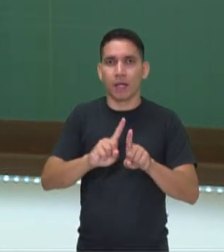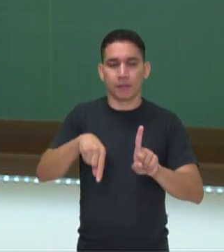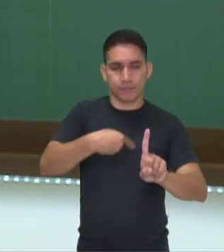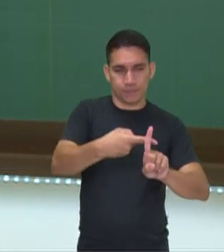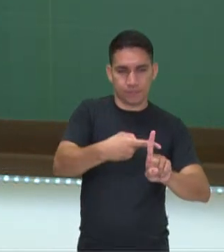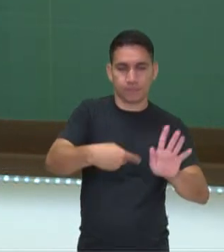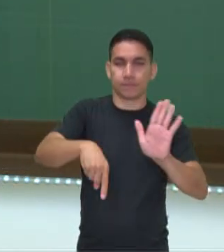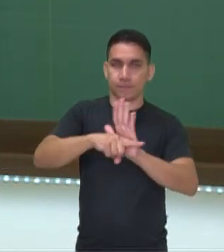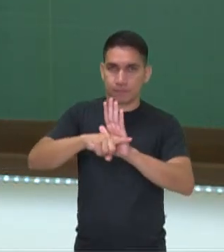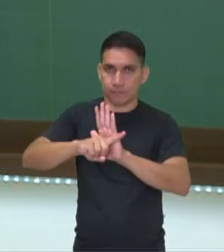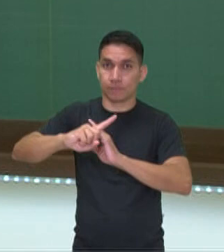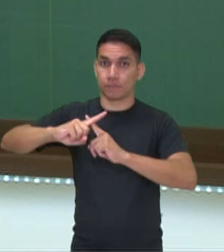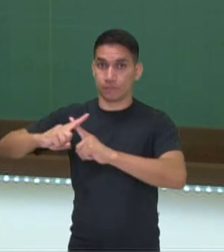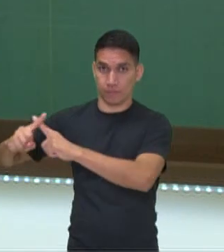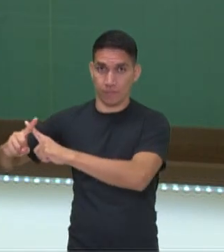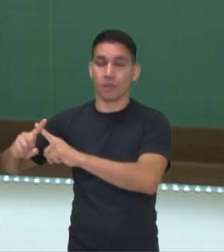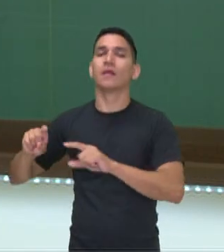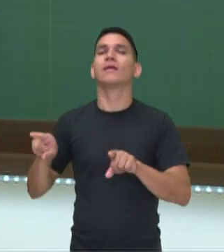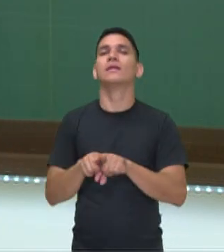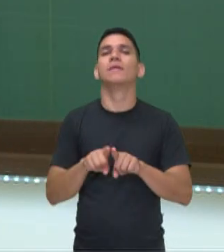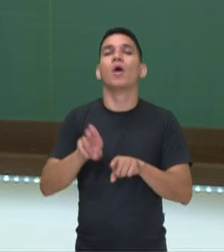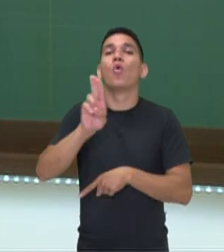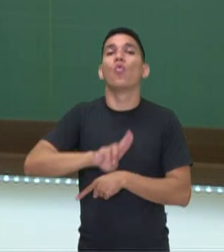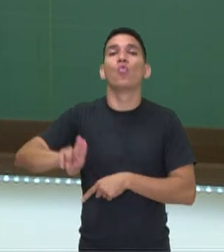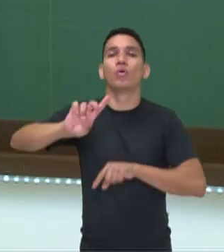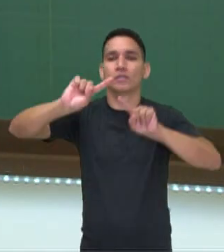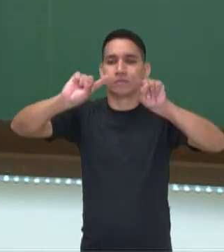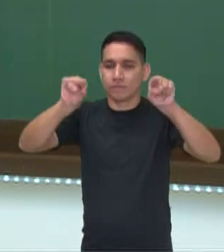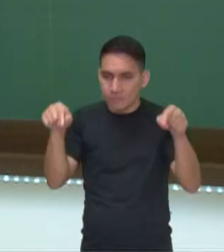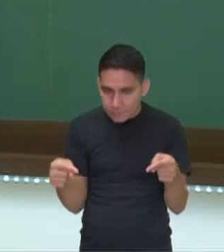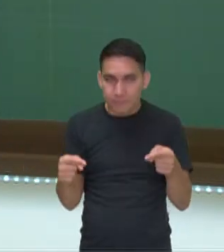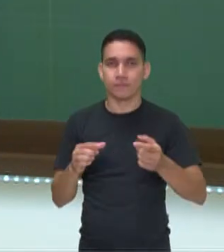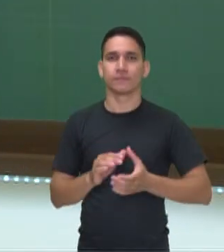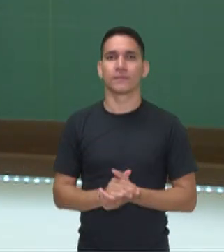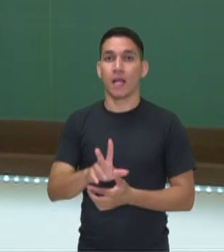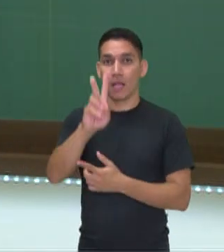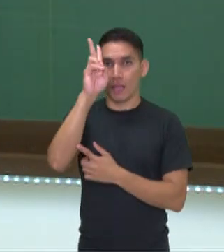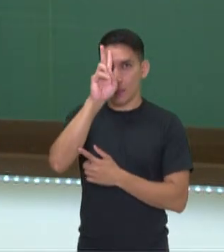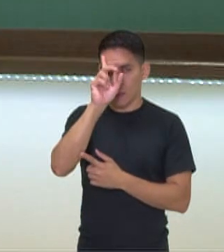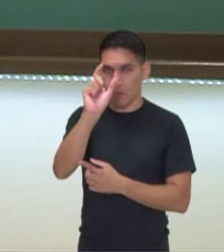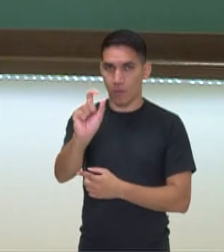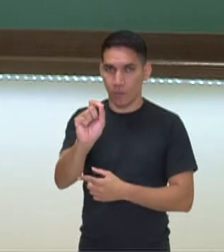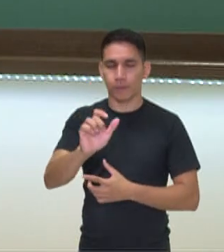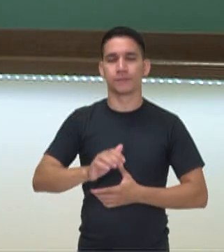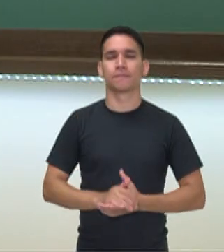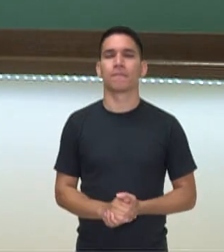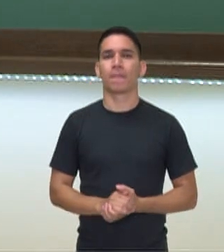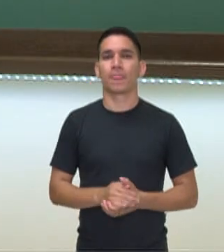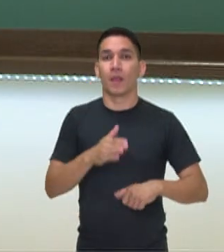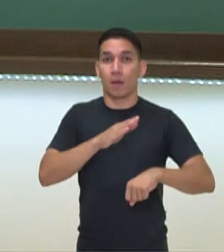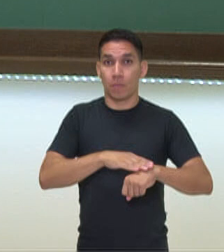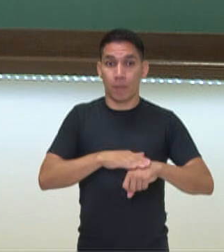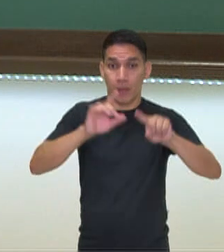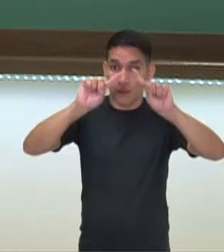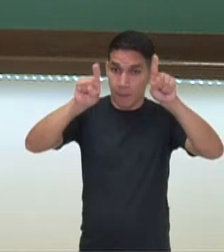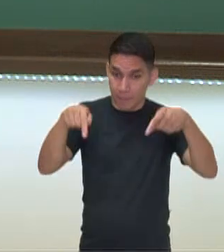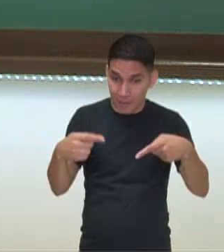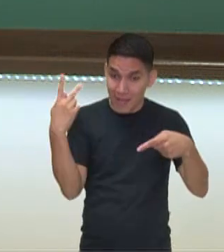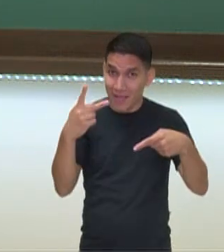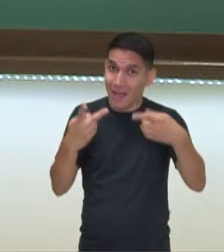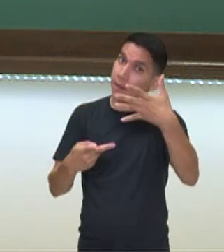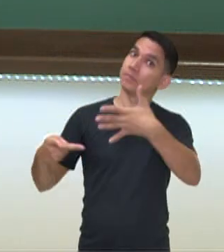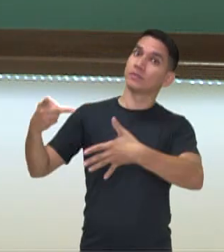adição, subtração e multiplicação e o uso do parênteses. Lembrando que quando tem parênteses eu